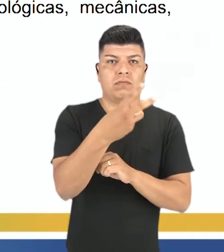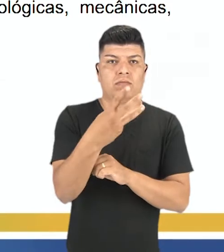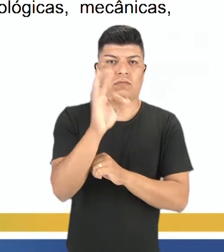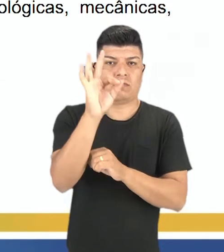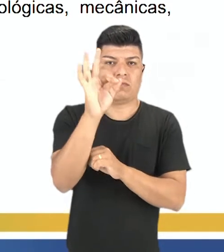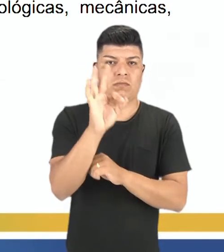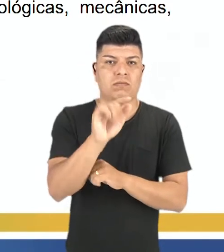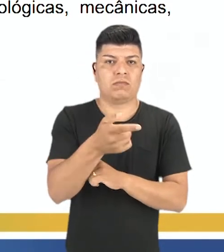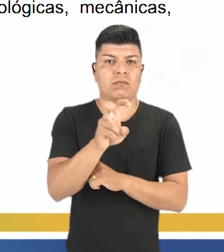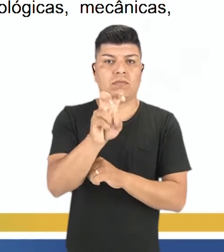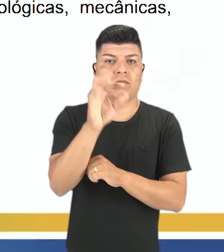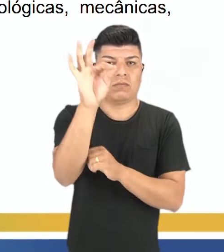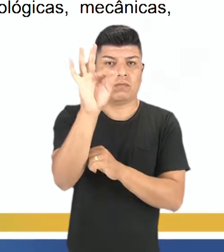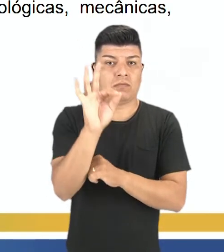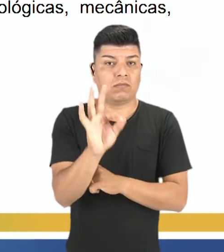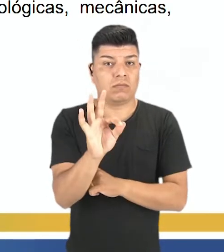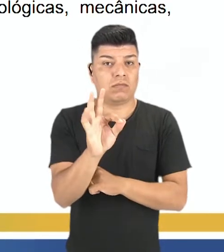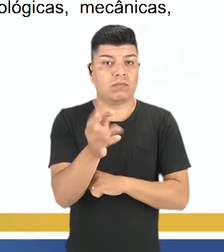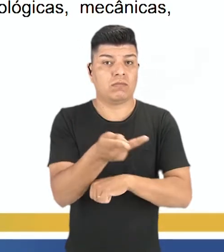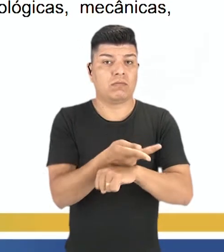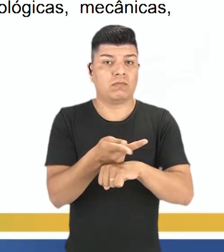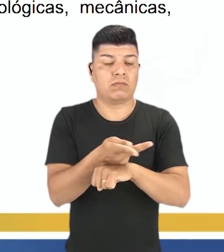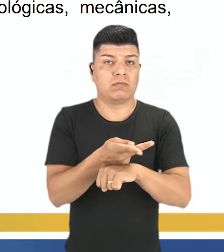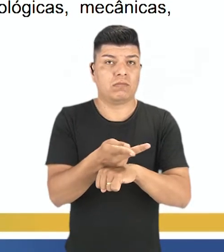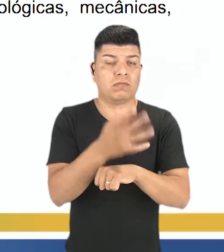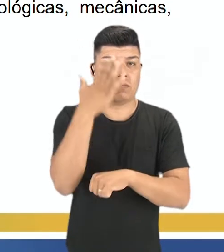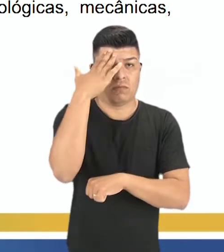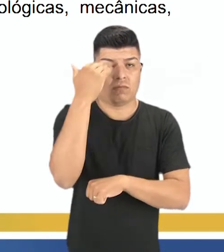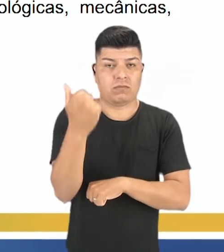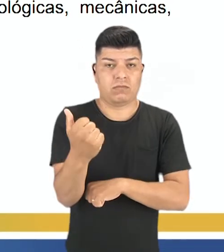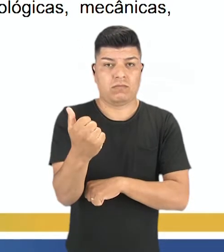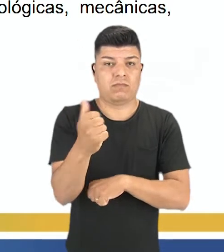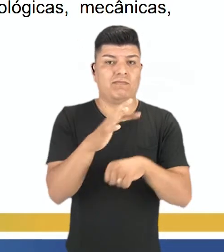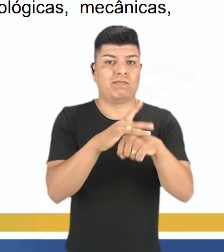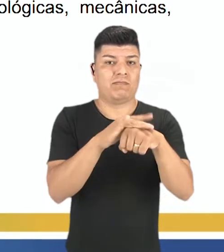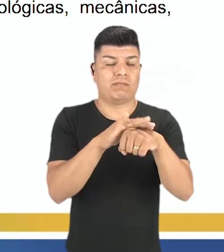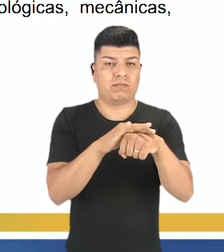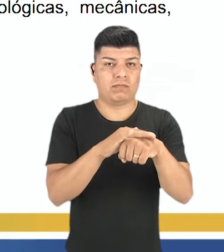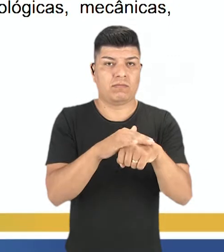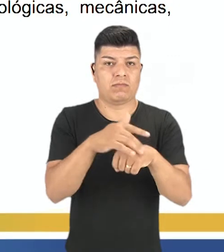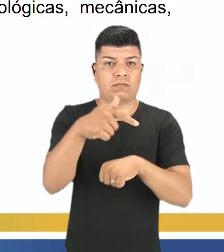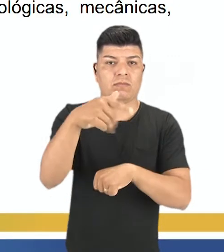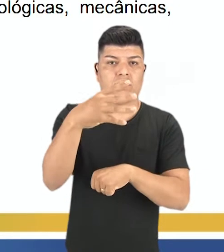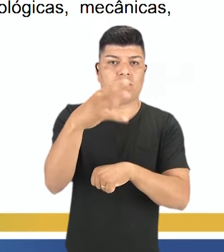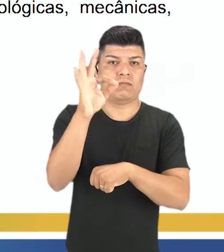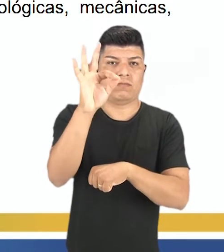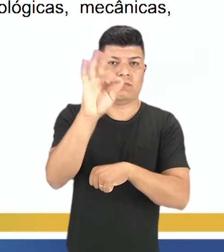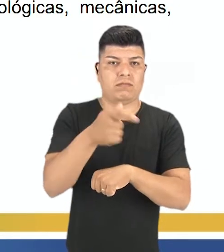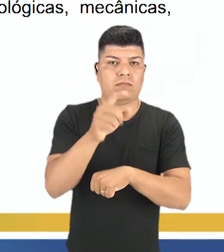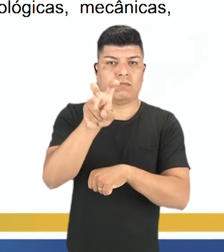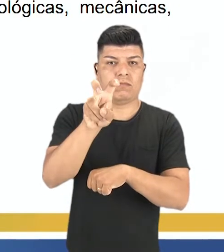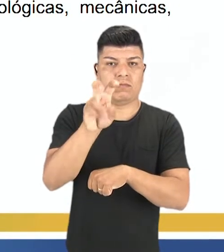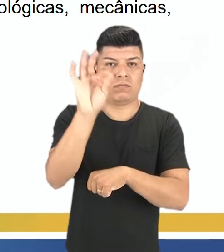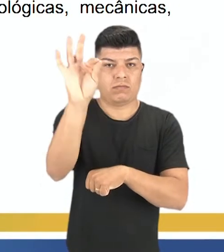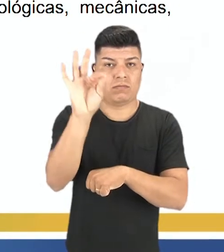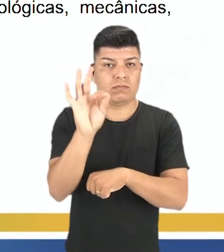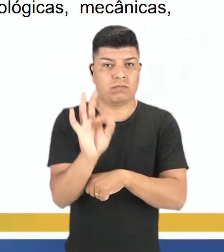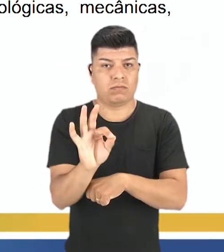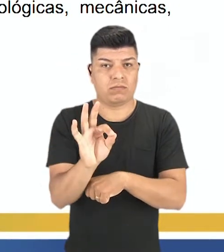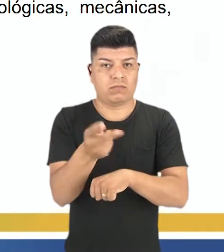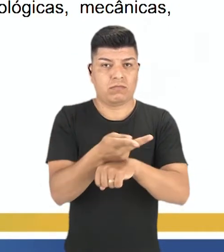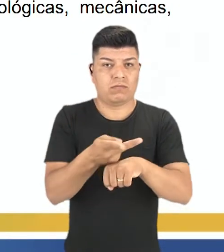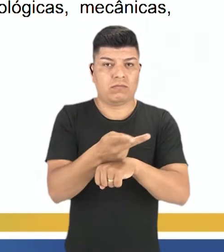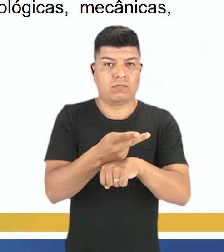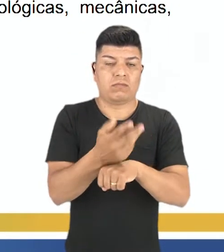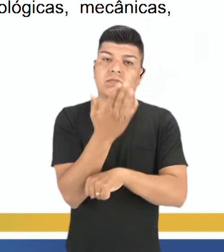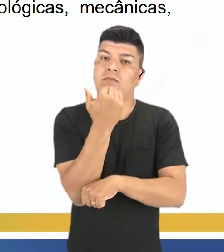23,5% dessas pessoas buscam saber sobre doenças. 74,5% procuram saber sobre